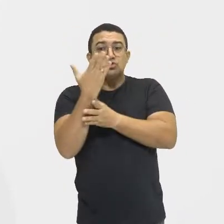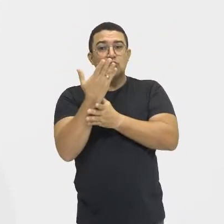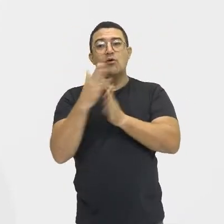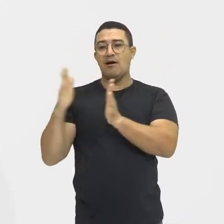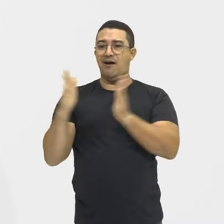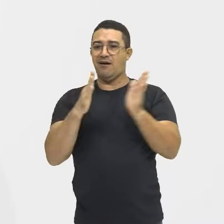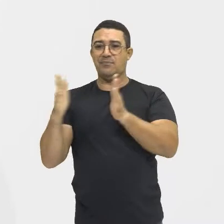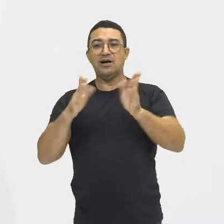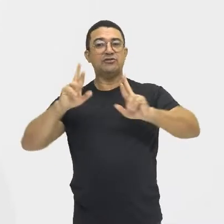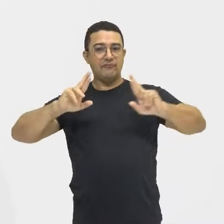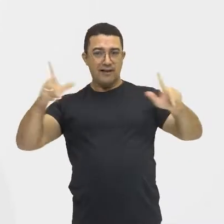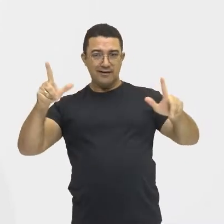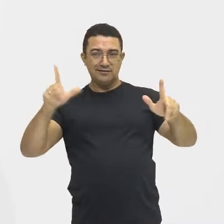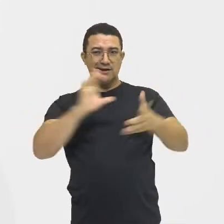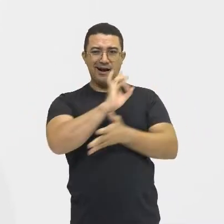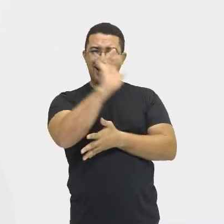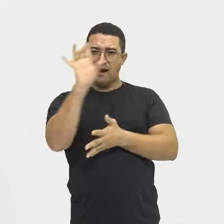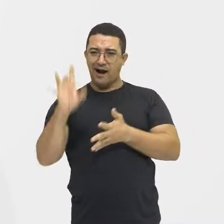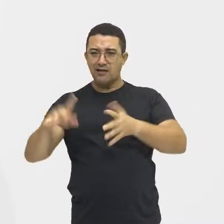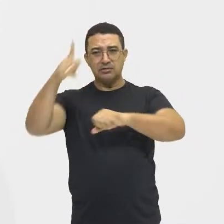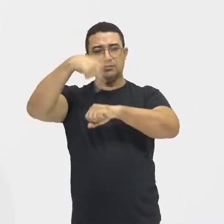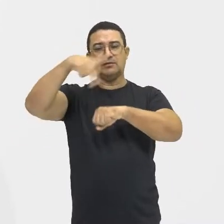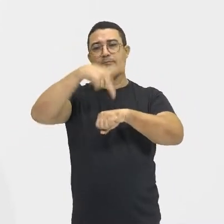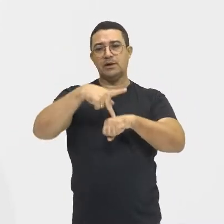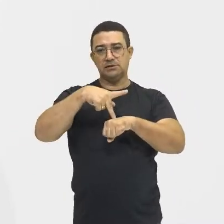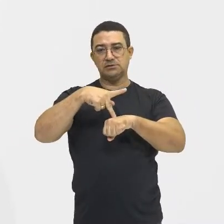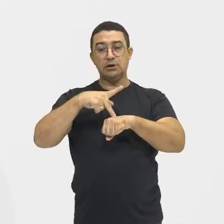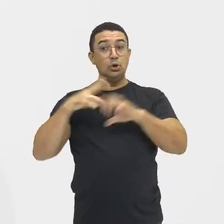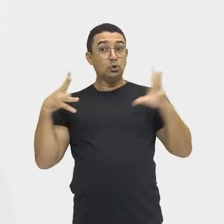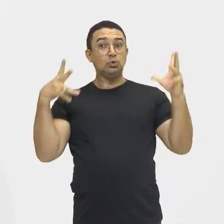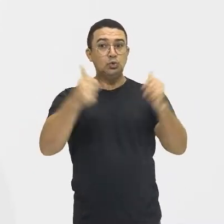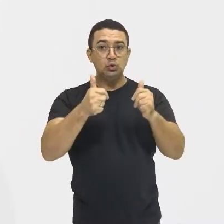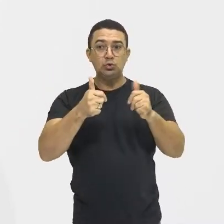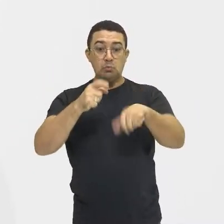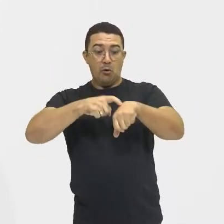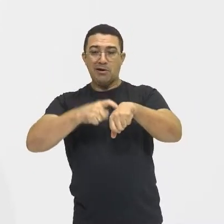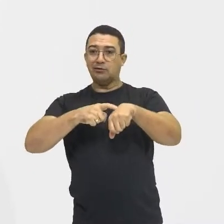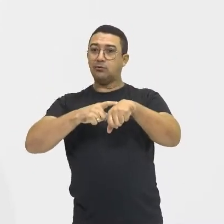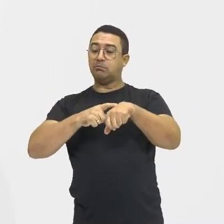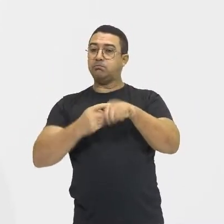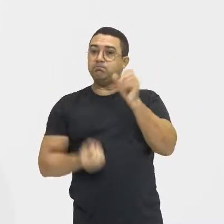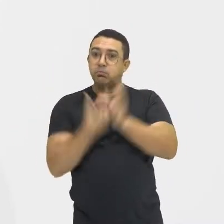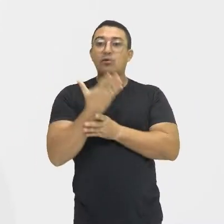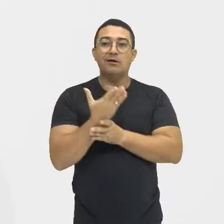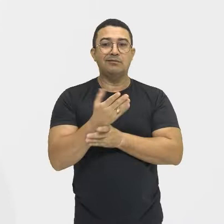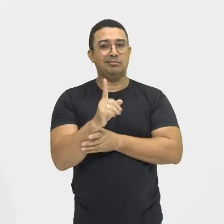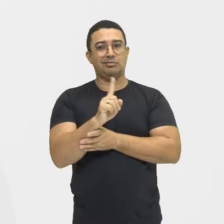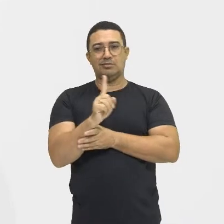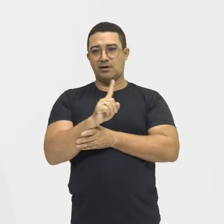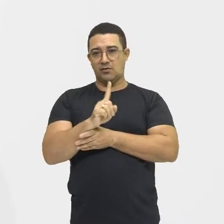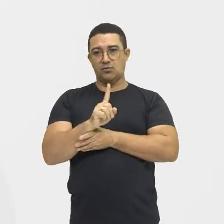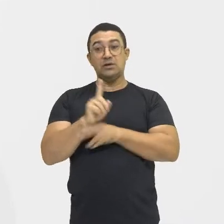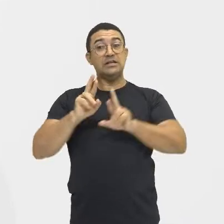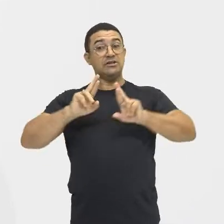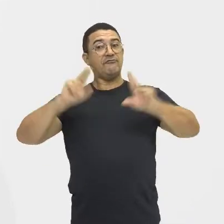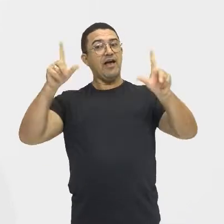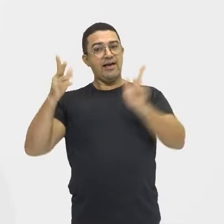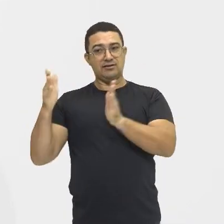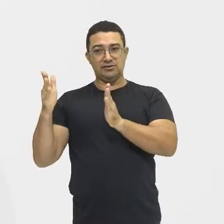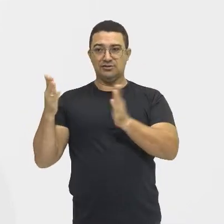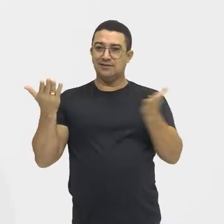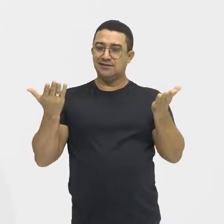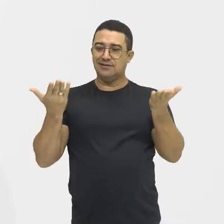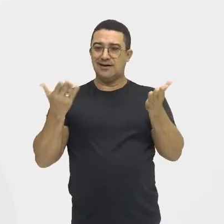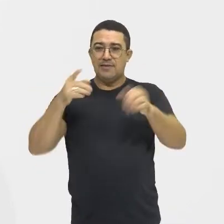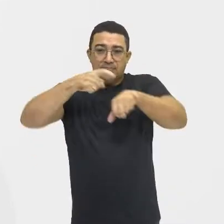em cada país. Não apareceu, então, tudo no mesmo instante, não. Foram em diferentes épocas, em diferentes